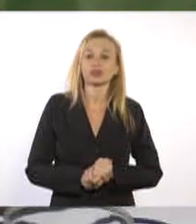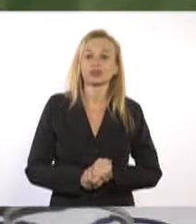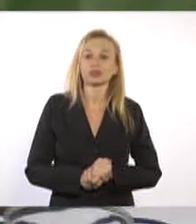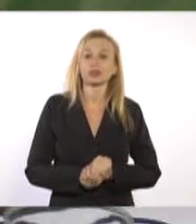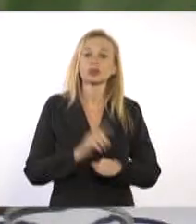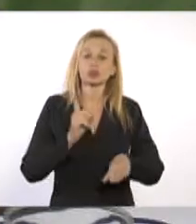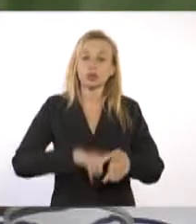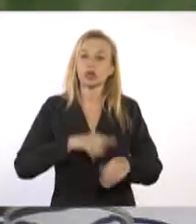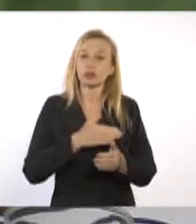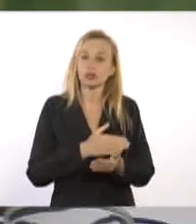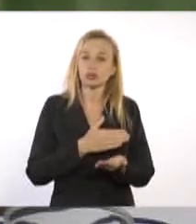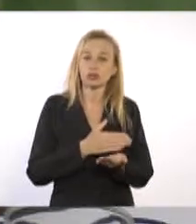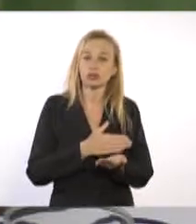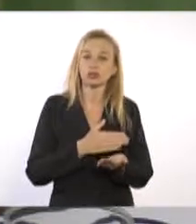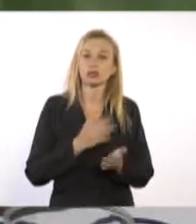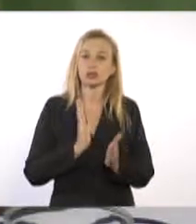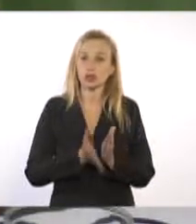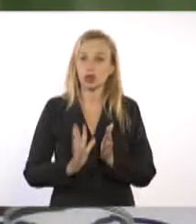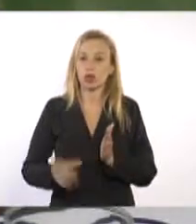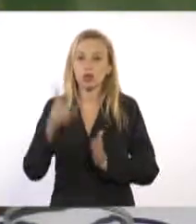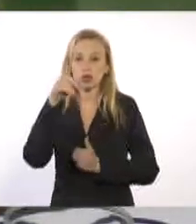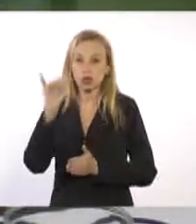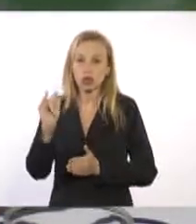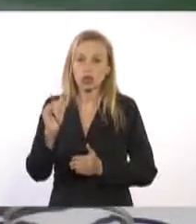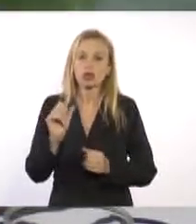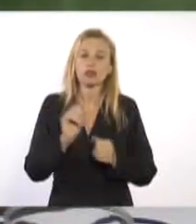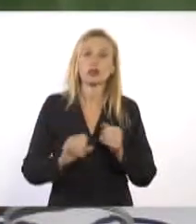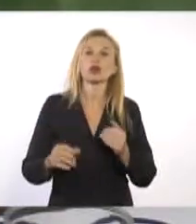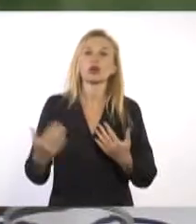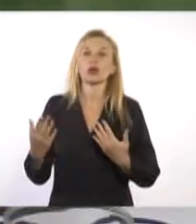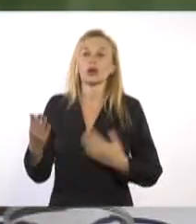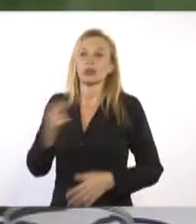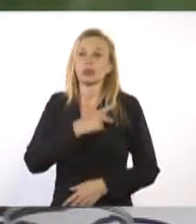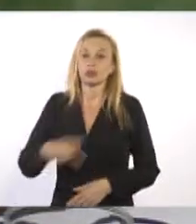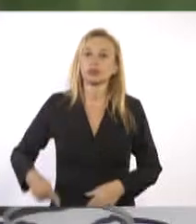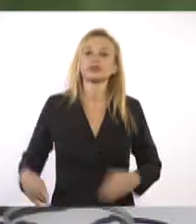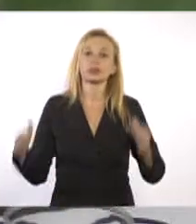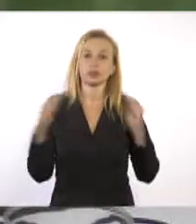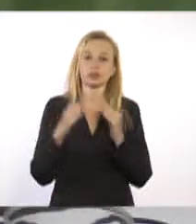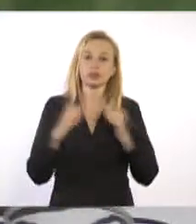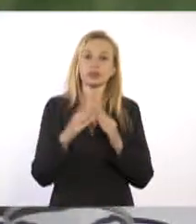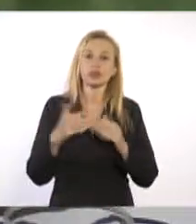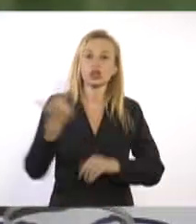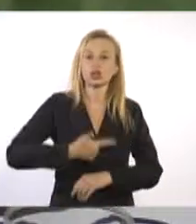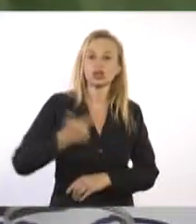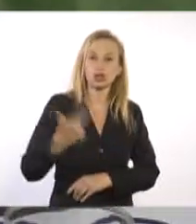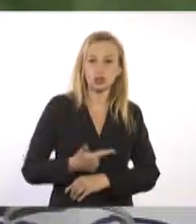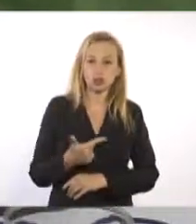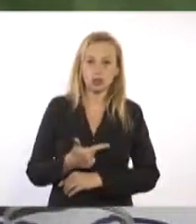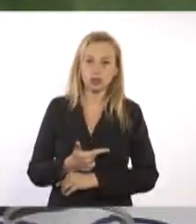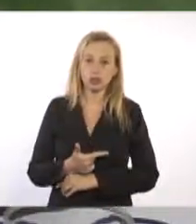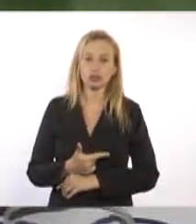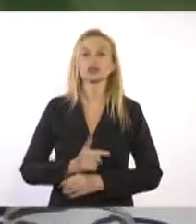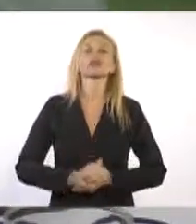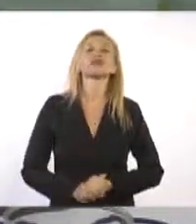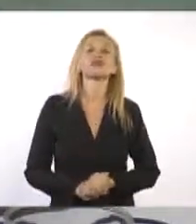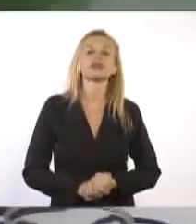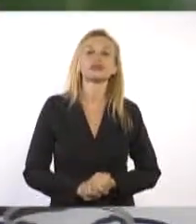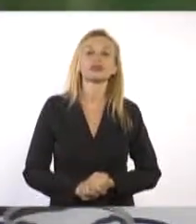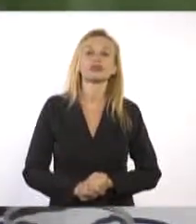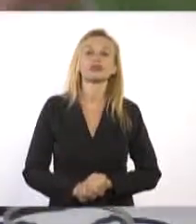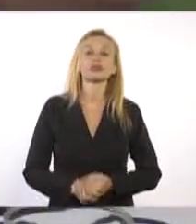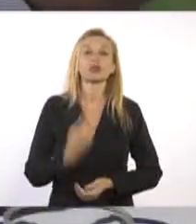do dia, feita pelo presidente da Casa, segundo essa manifestação, um